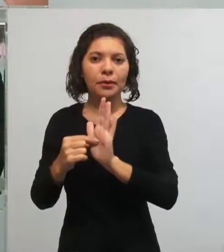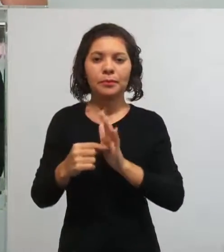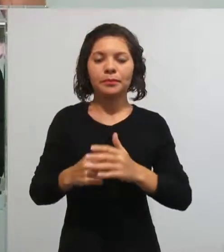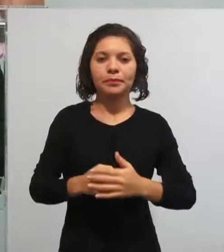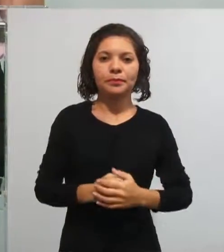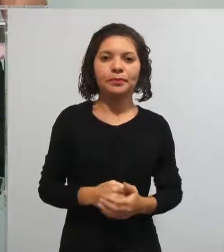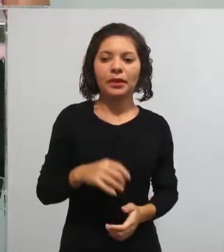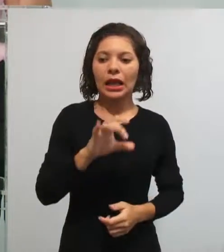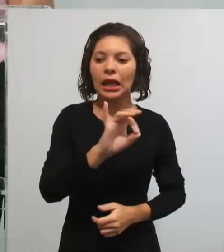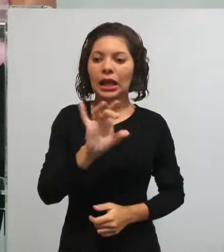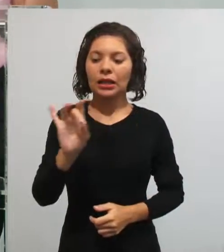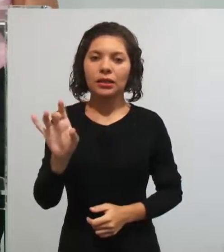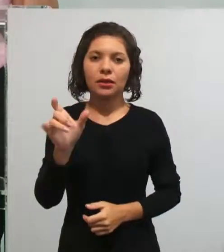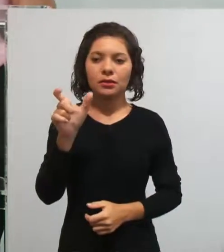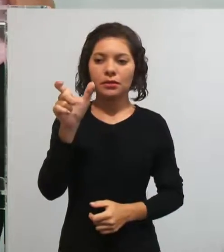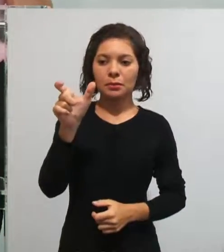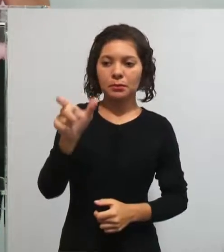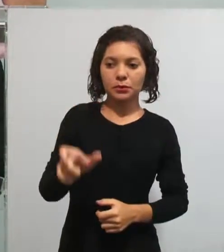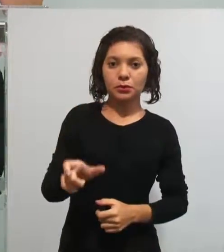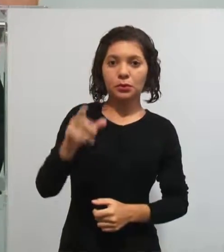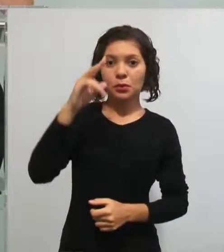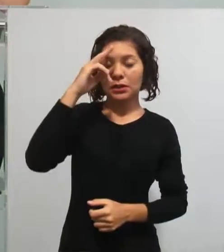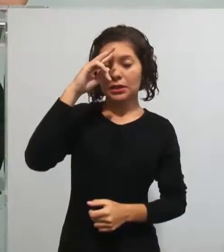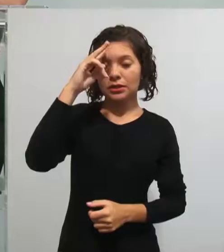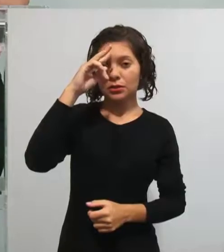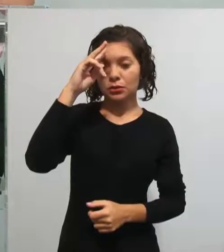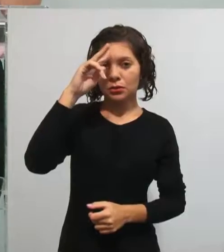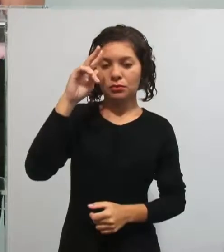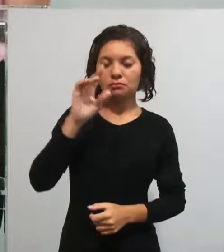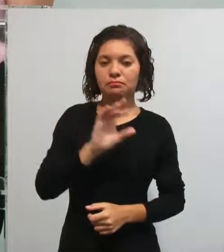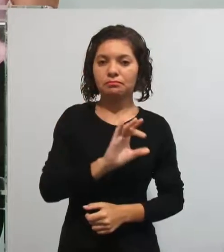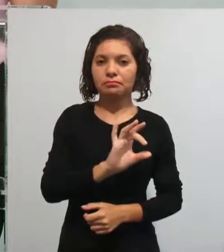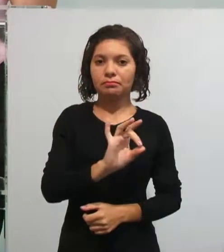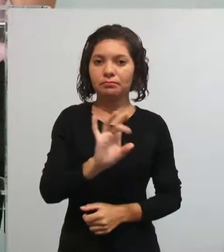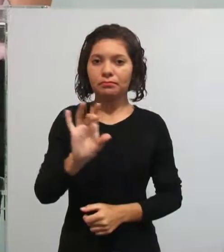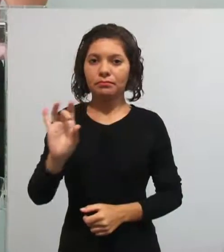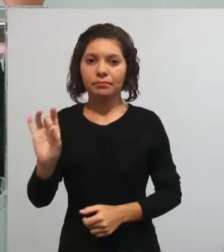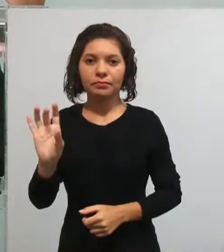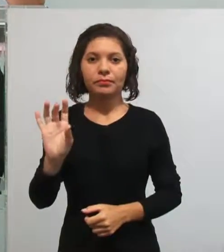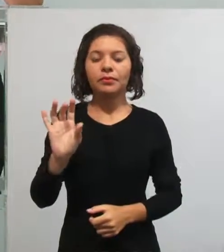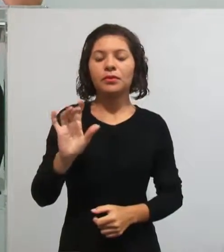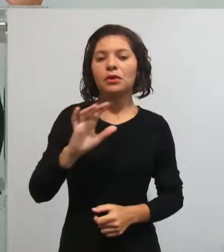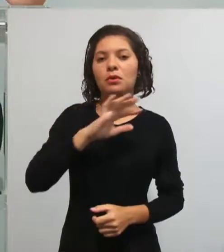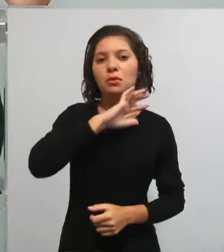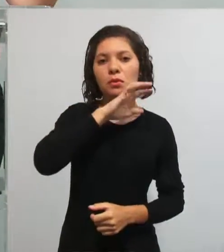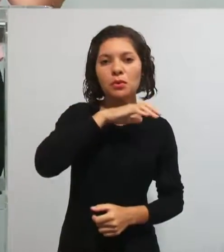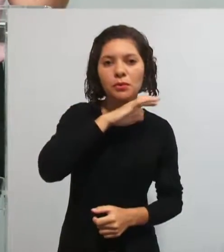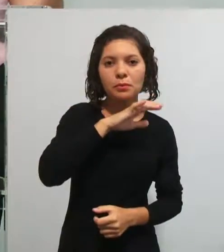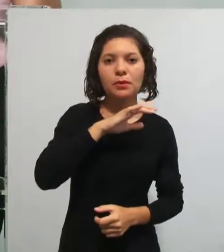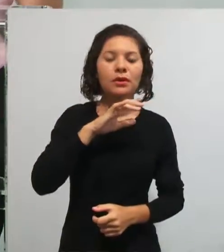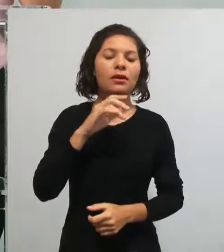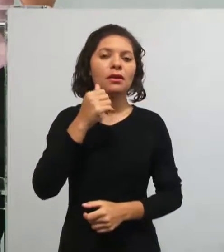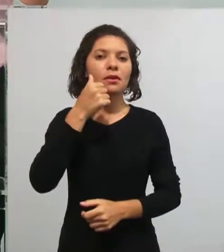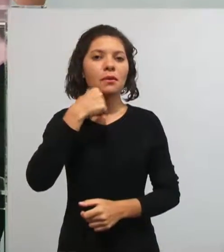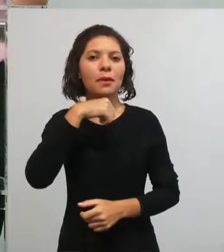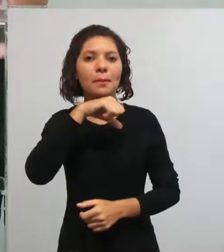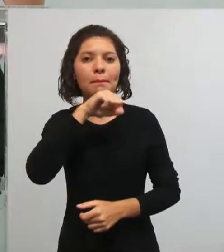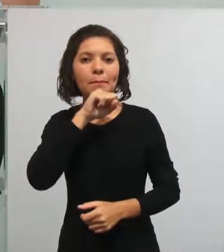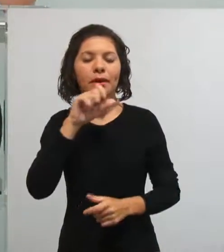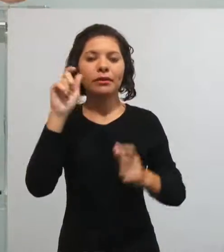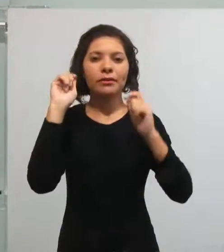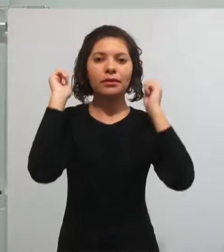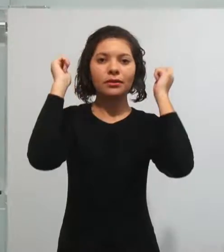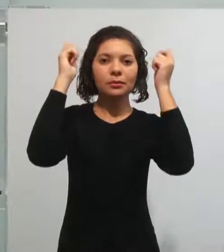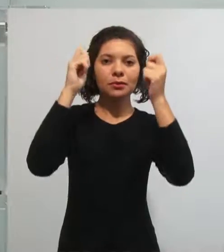ser o lenhador, o outro para ser o lobo, a Chapeuzinho, a mãe da Chapeuzinho, a avó da